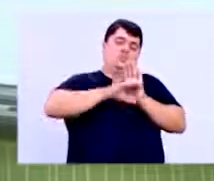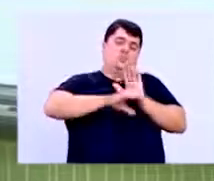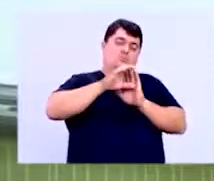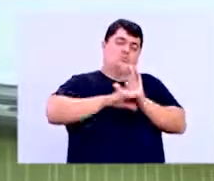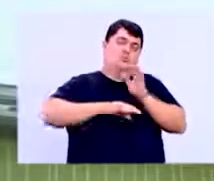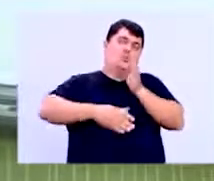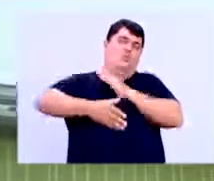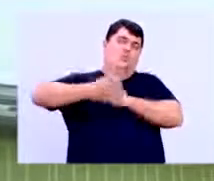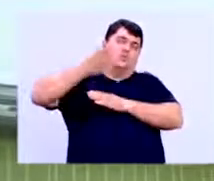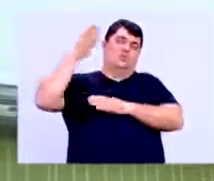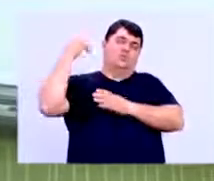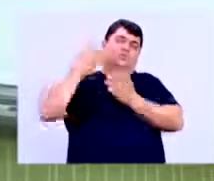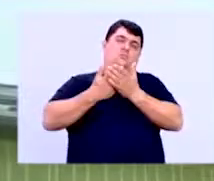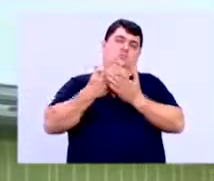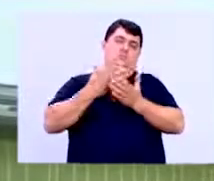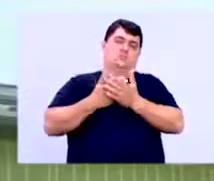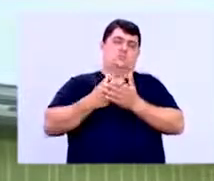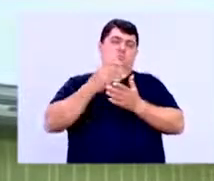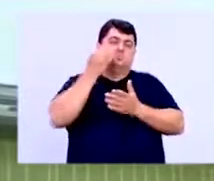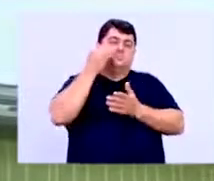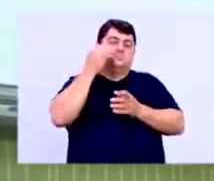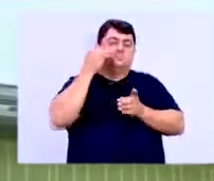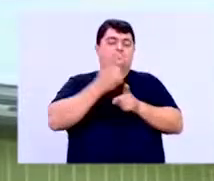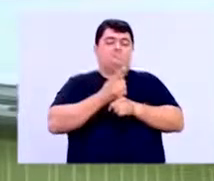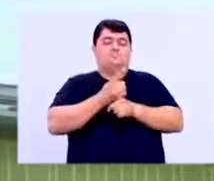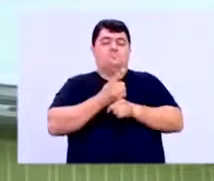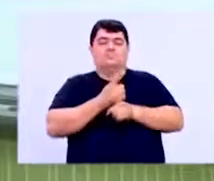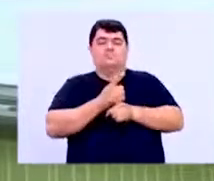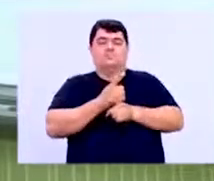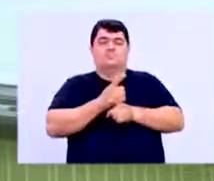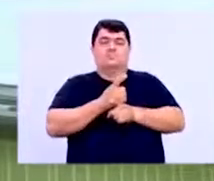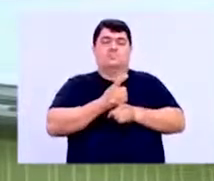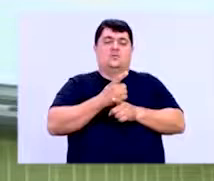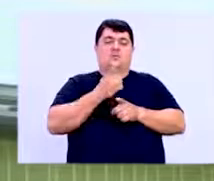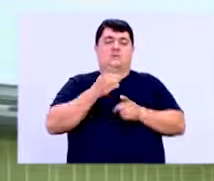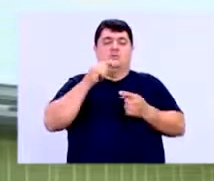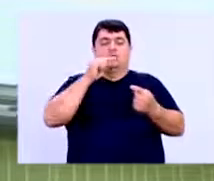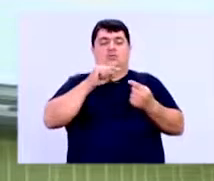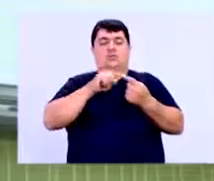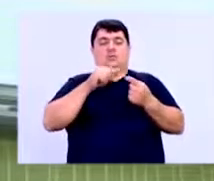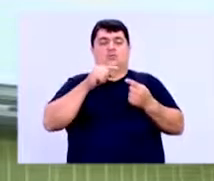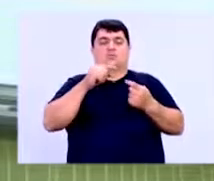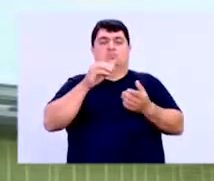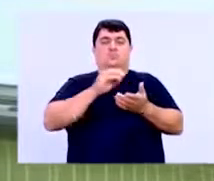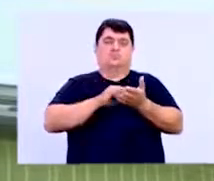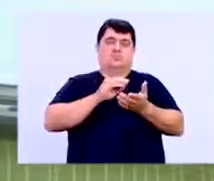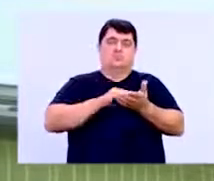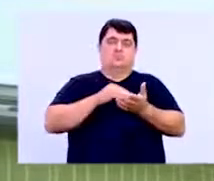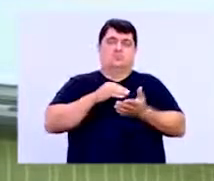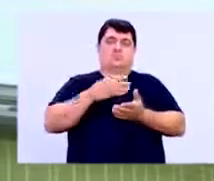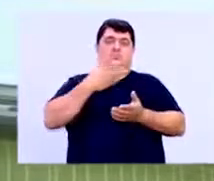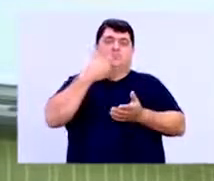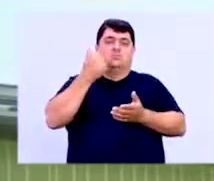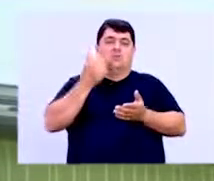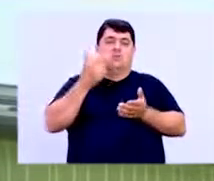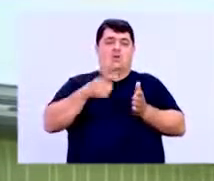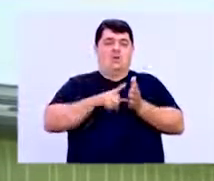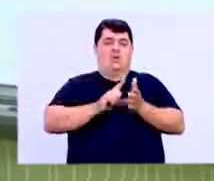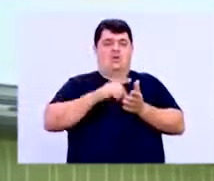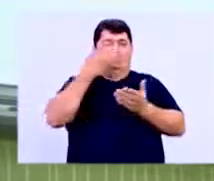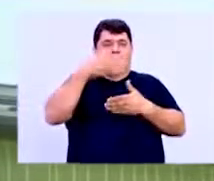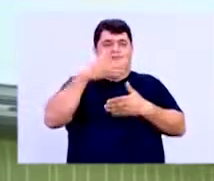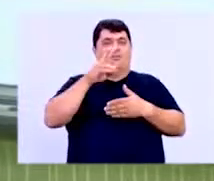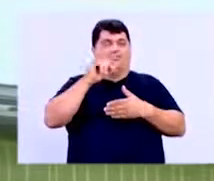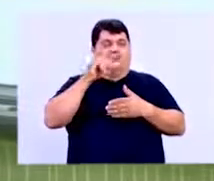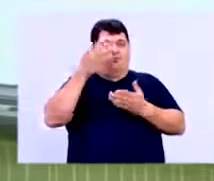tentar identificar direitinho o que é custos diretos, indiretos, fixos e variável. Melhor, você vai fazer isso antes da prova, porque isso